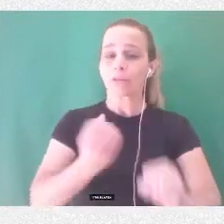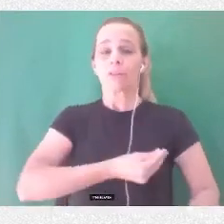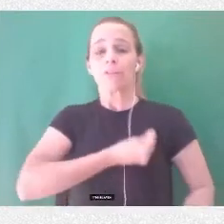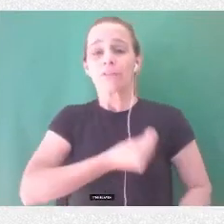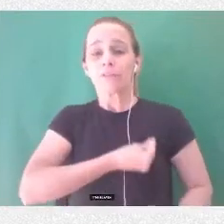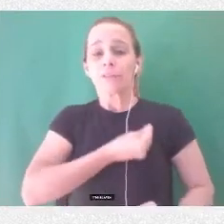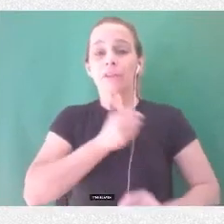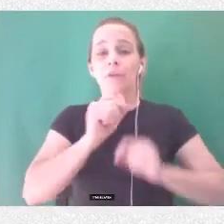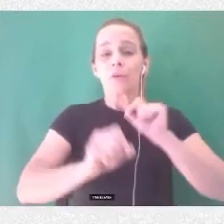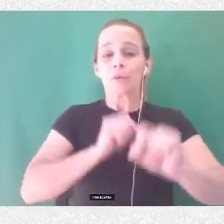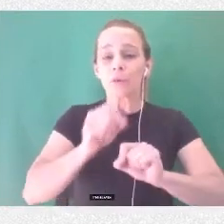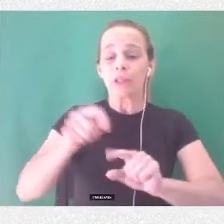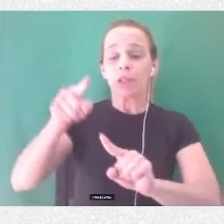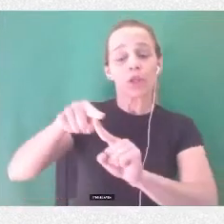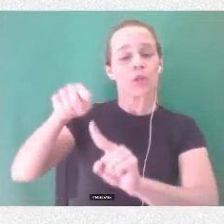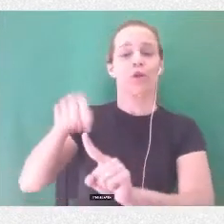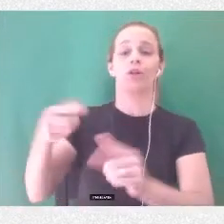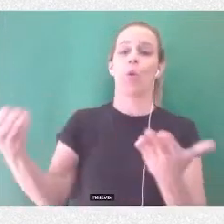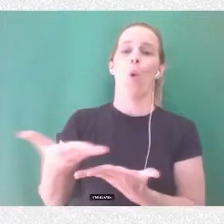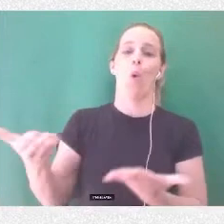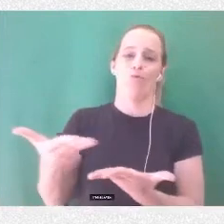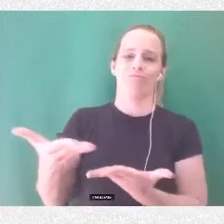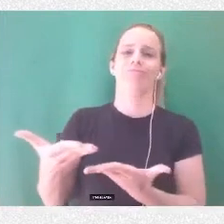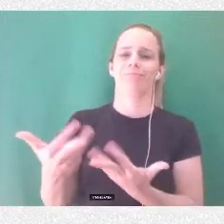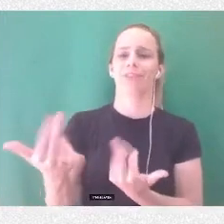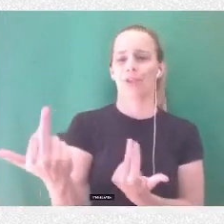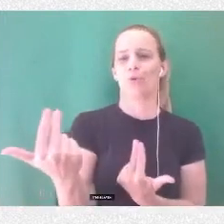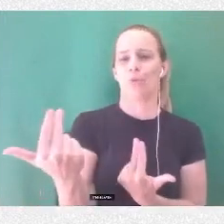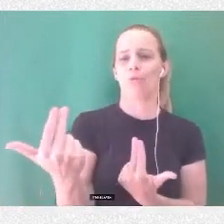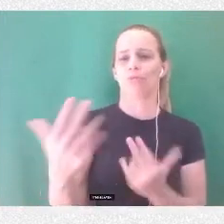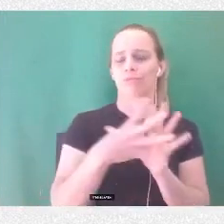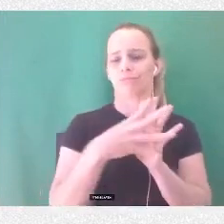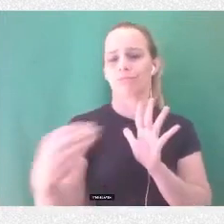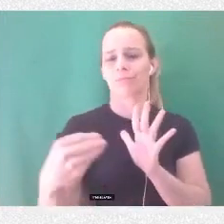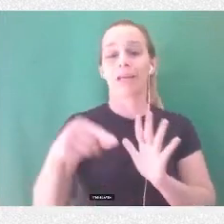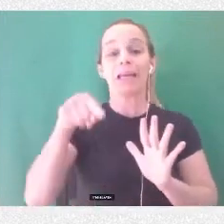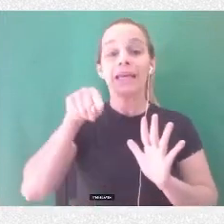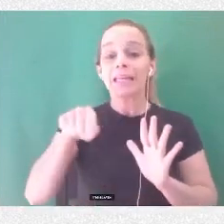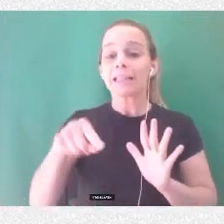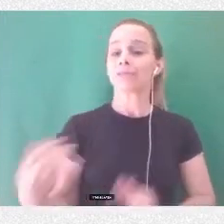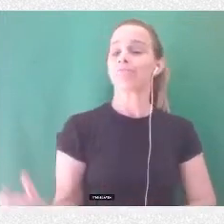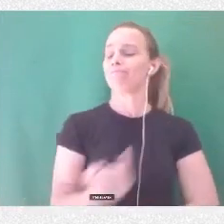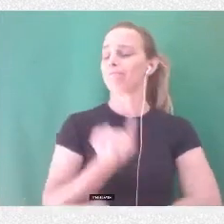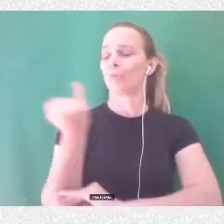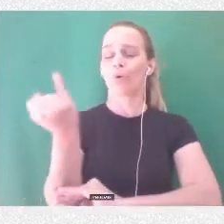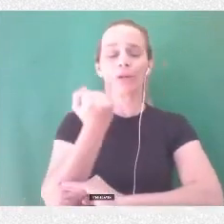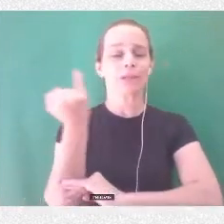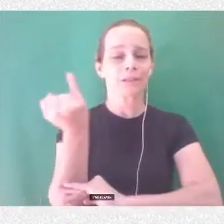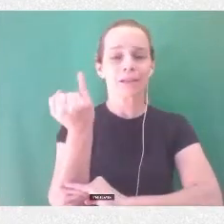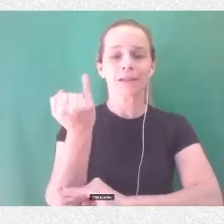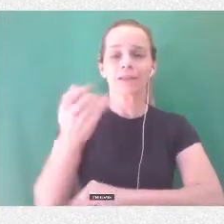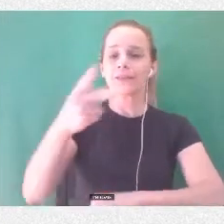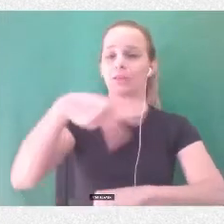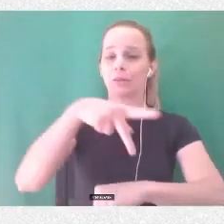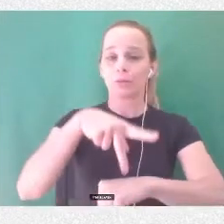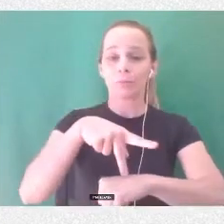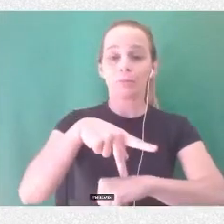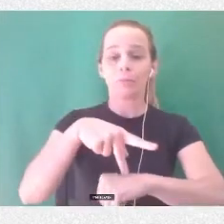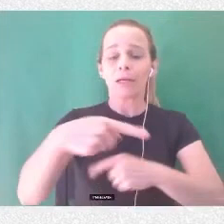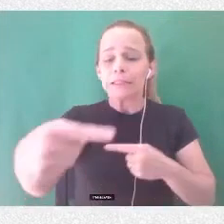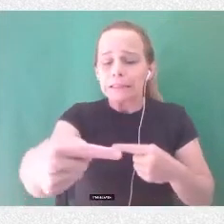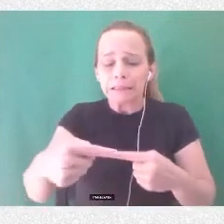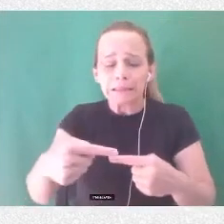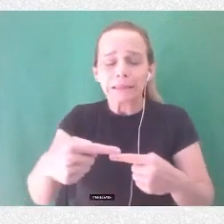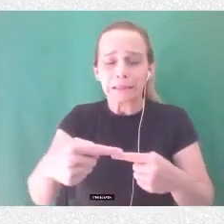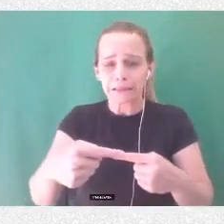vivemos em Toledo hoje. Naturalmente que isso é importante, que o país possa, a um curto espaço de